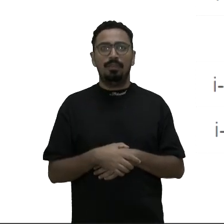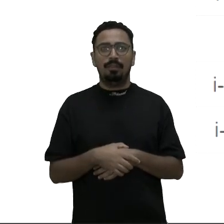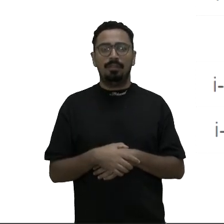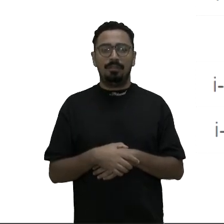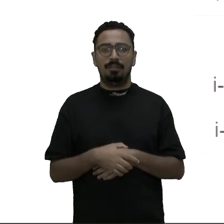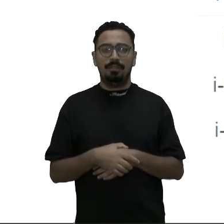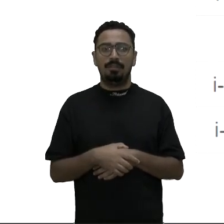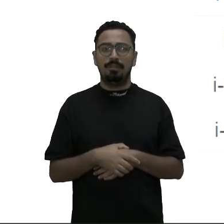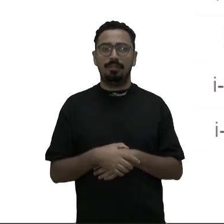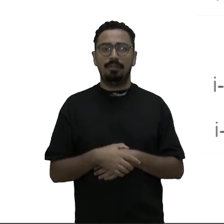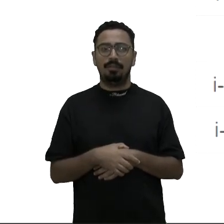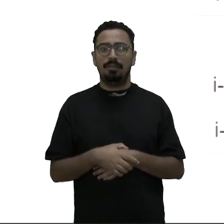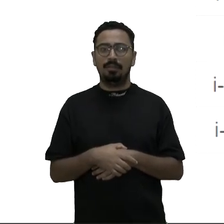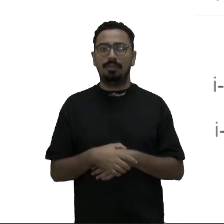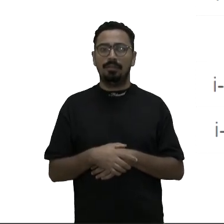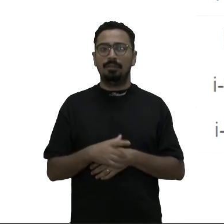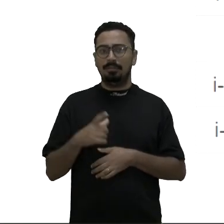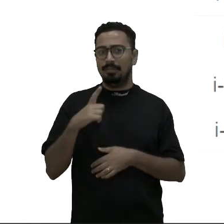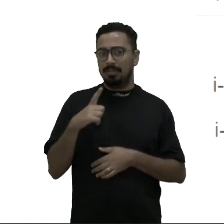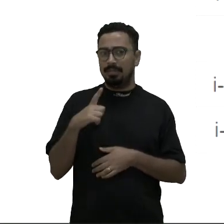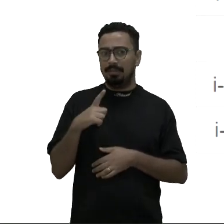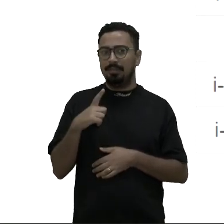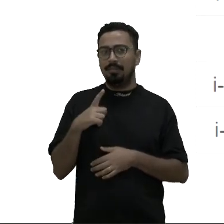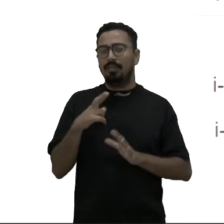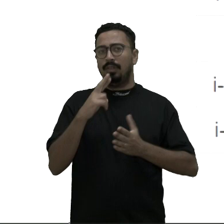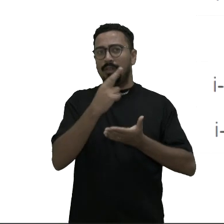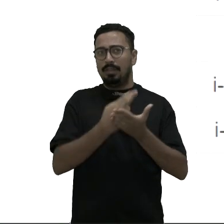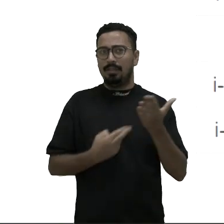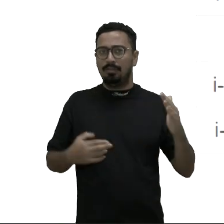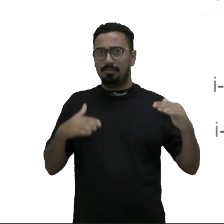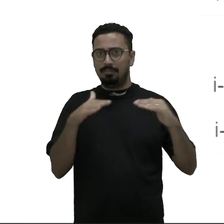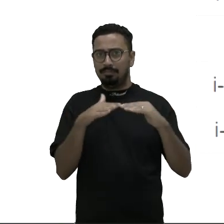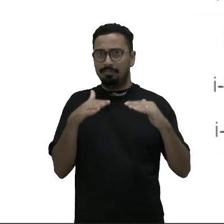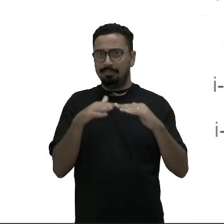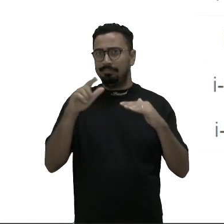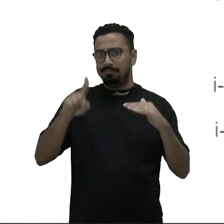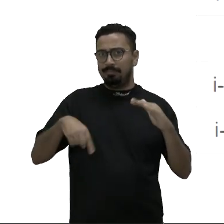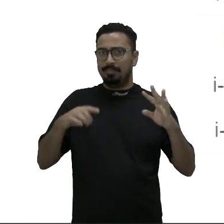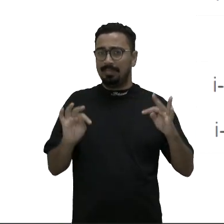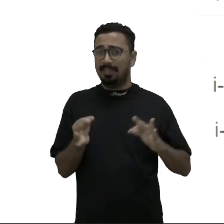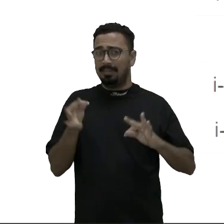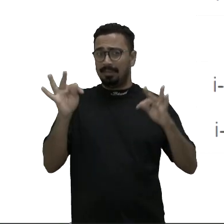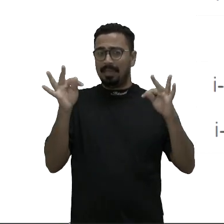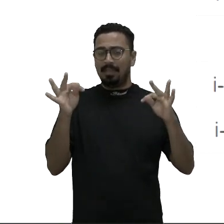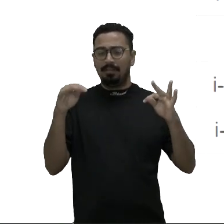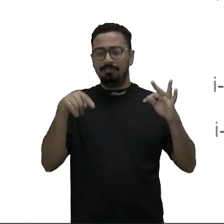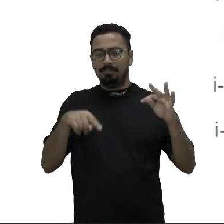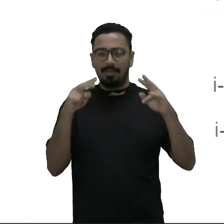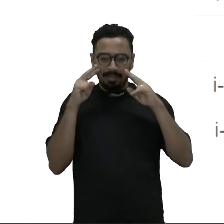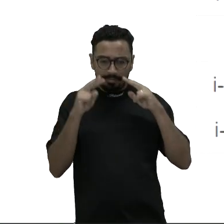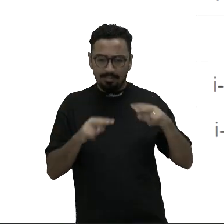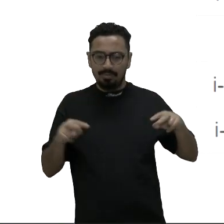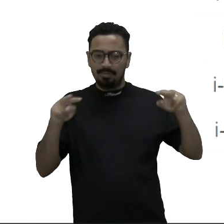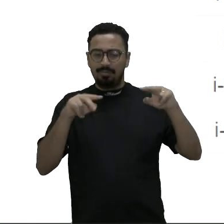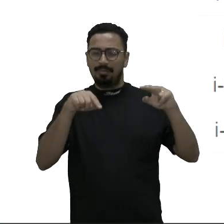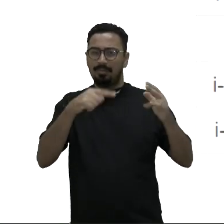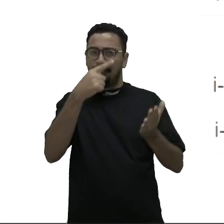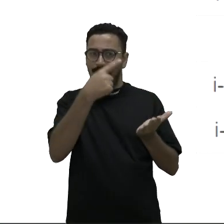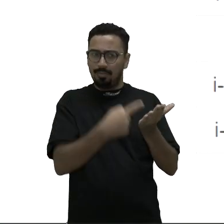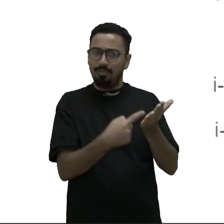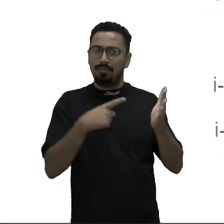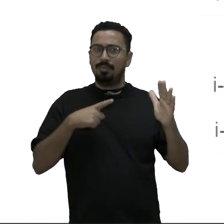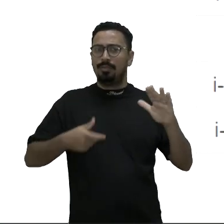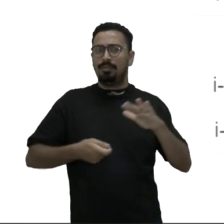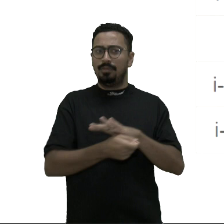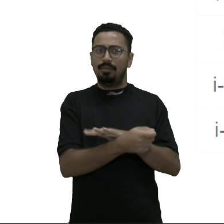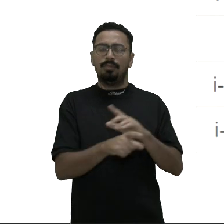2021, apesar desse parecer ser favorável, olhando tecnicamente os compromissos e os